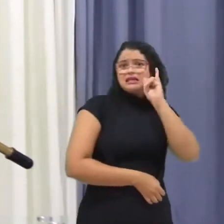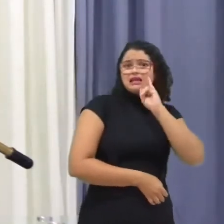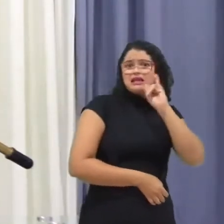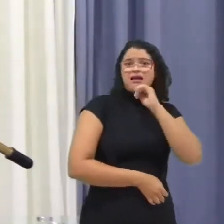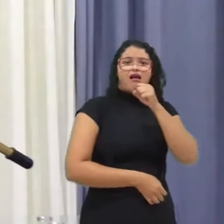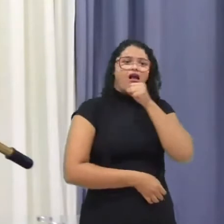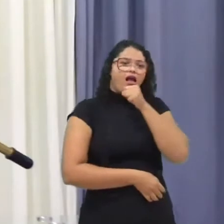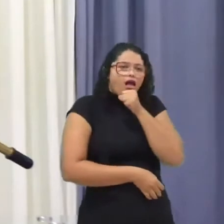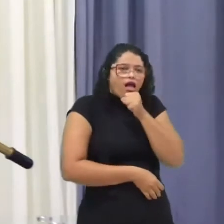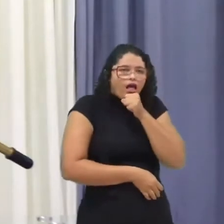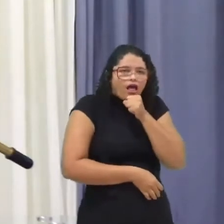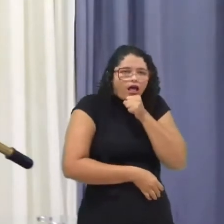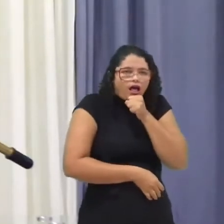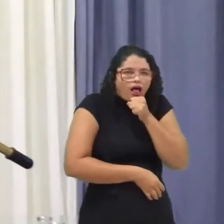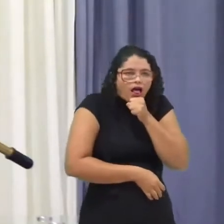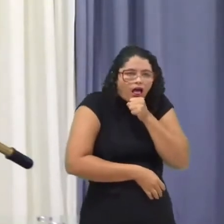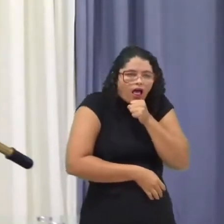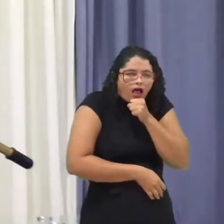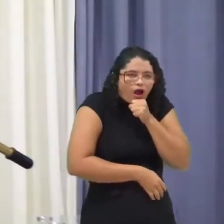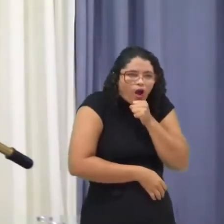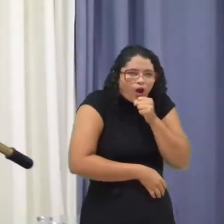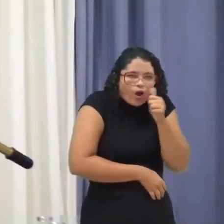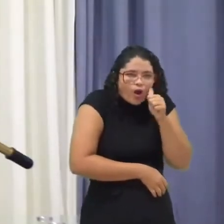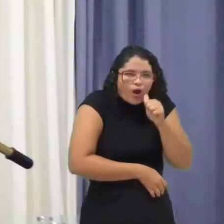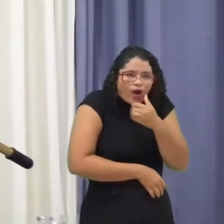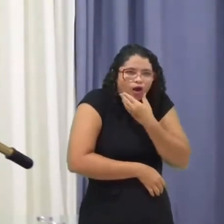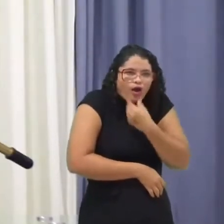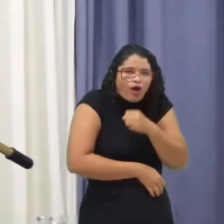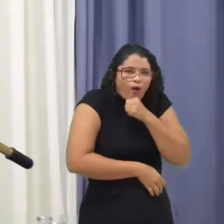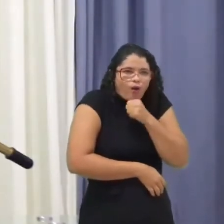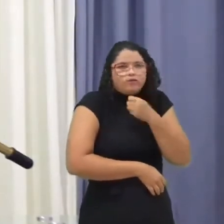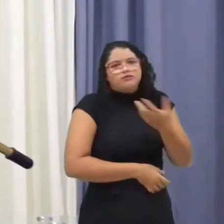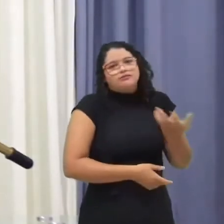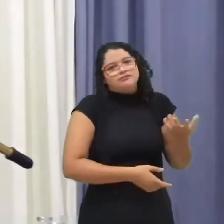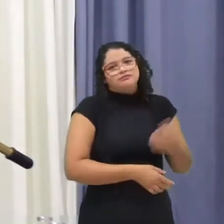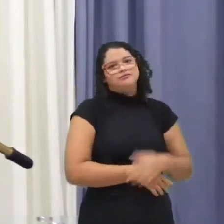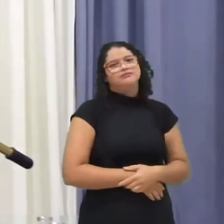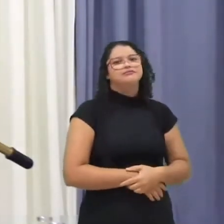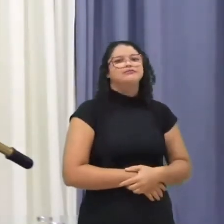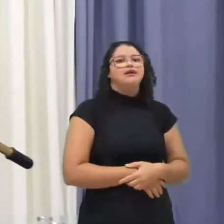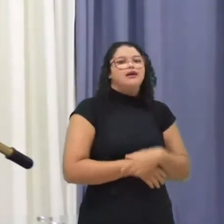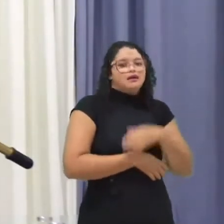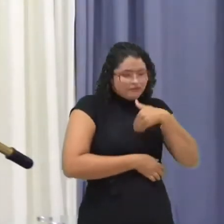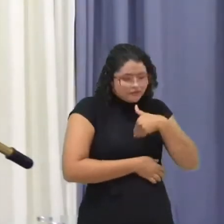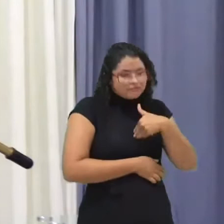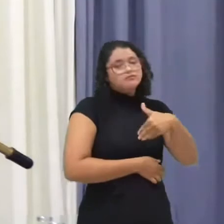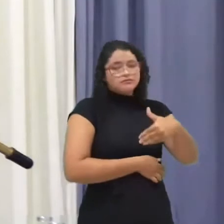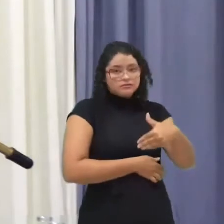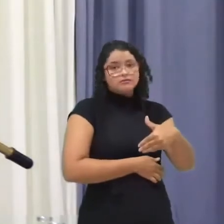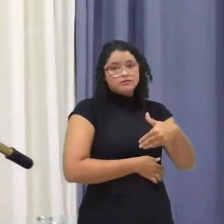toda enrugadinha, um senhor todo enrugadinho de 100 anos, ele vai continuar assim.